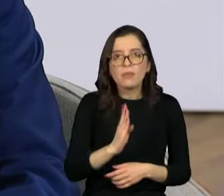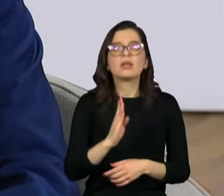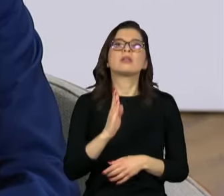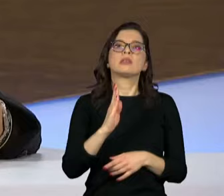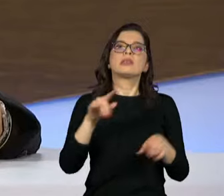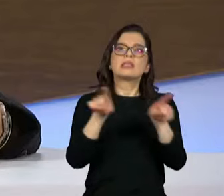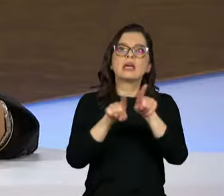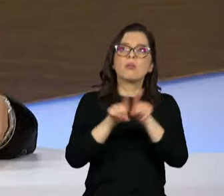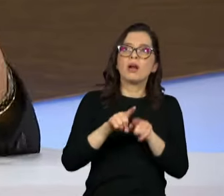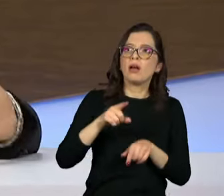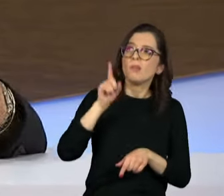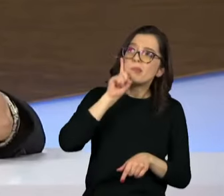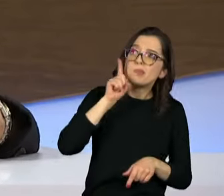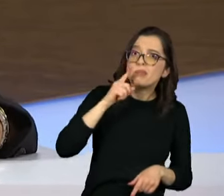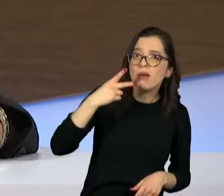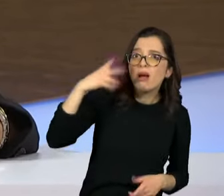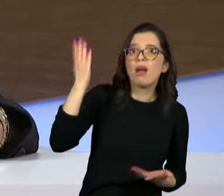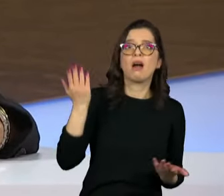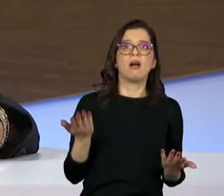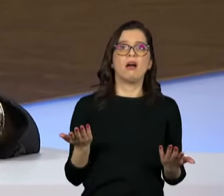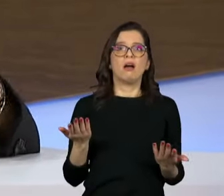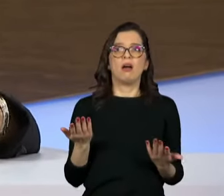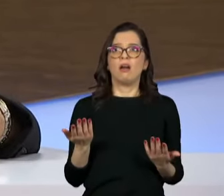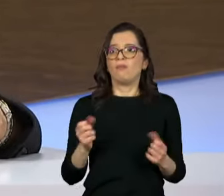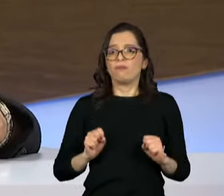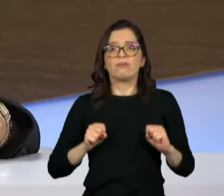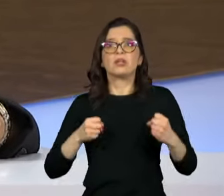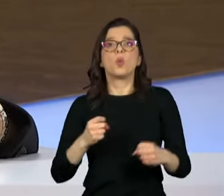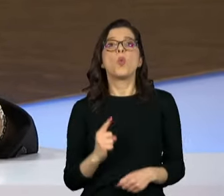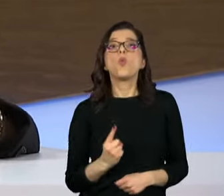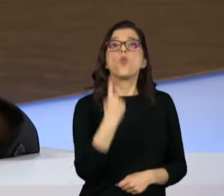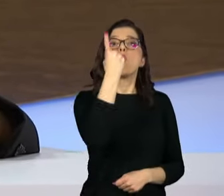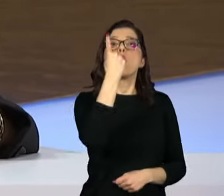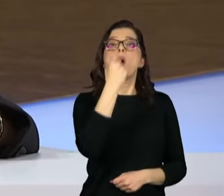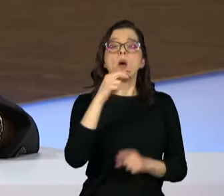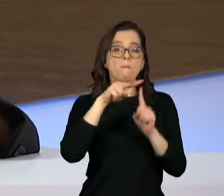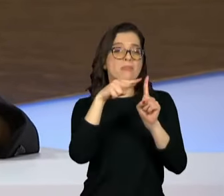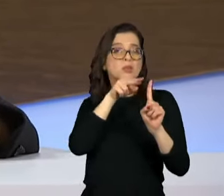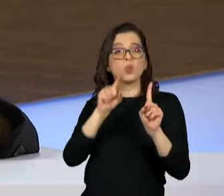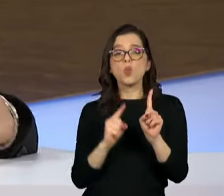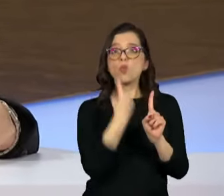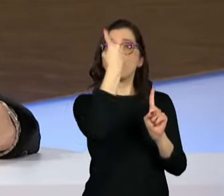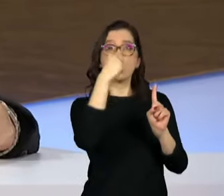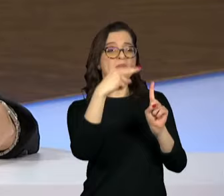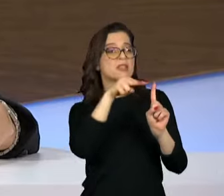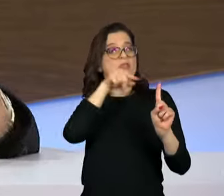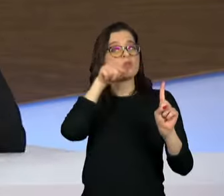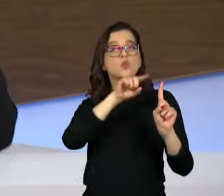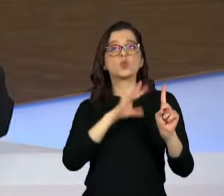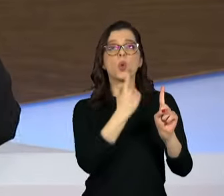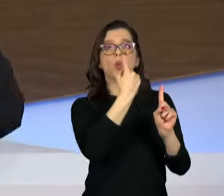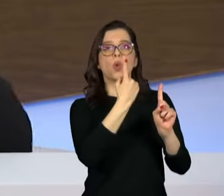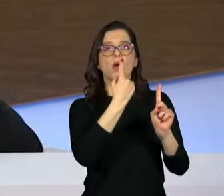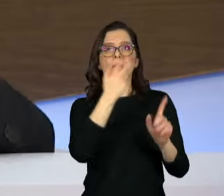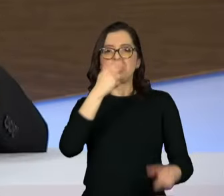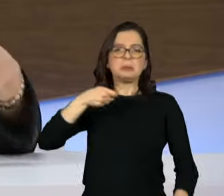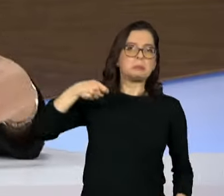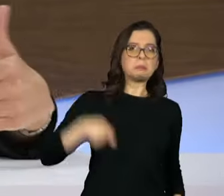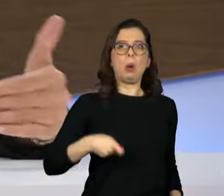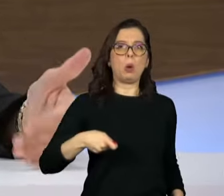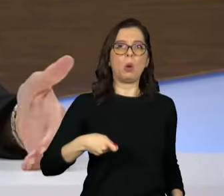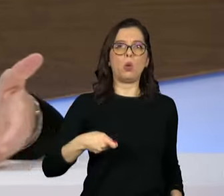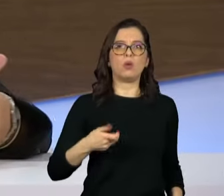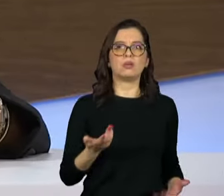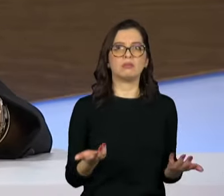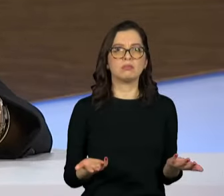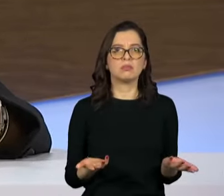Estados Unidos, a ideia de defender ponto de vista, ela estava dada de uma maneira muito radical. Sendo